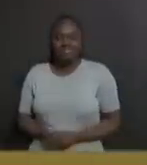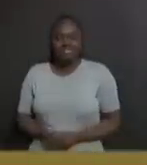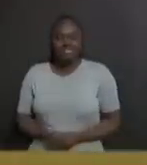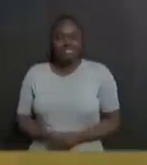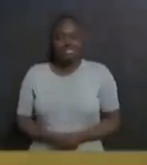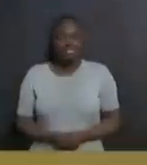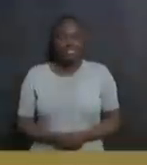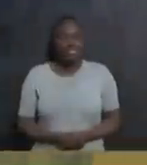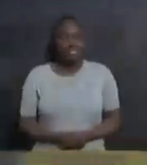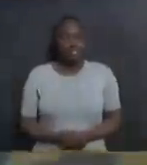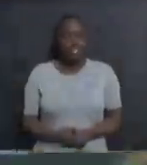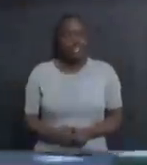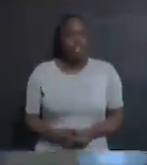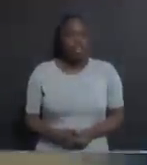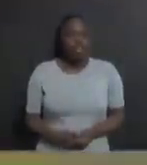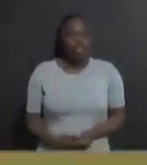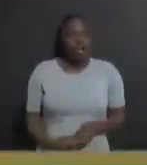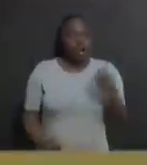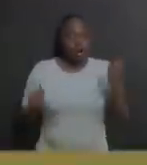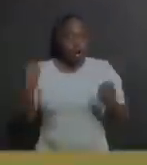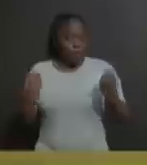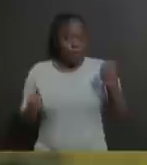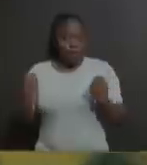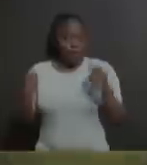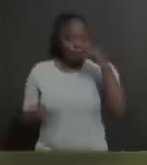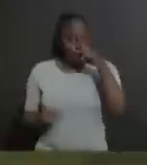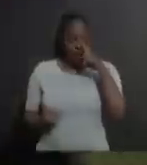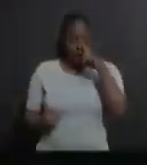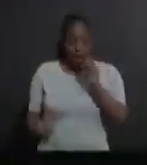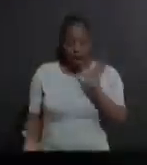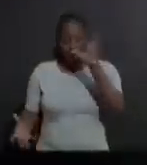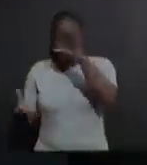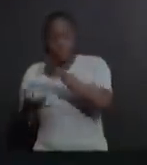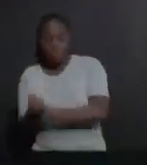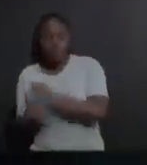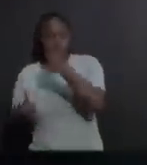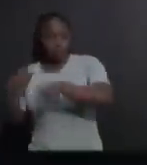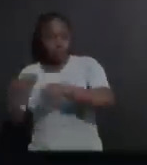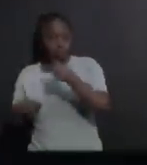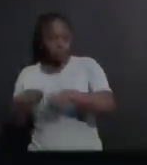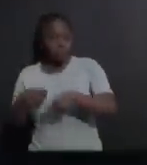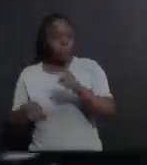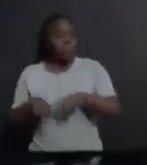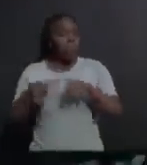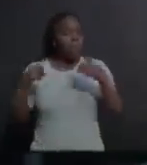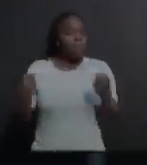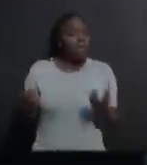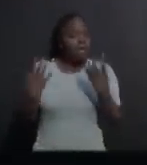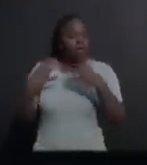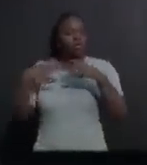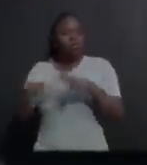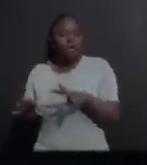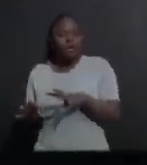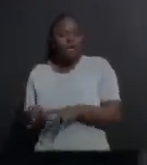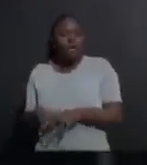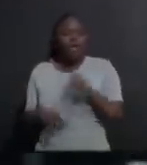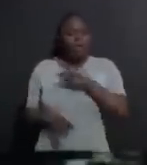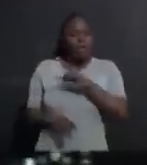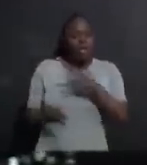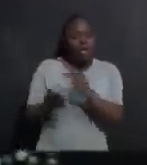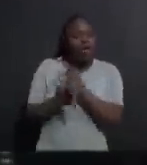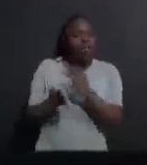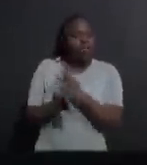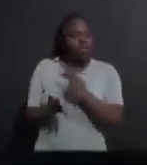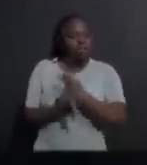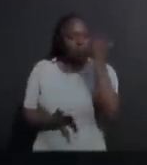A gente corre risco para dirigir um carro, para casar e para ter relação sexual. Mas a gente não quer correr risco de errar uma profecia. Deixa eu